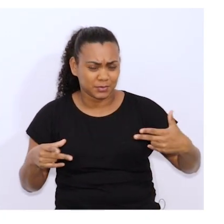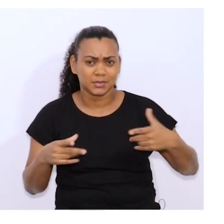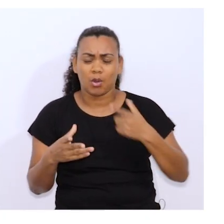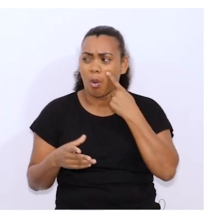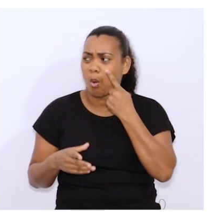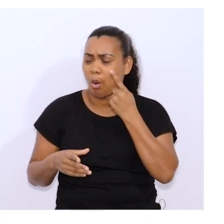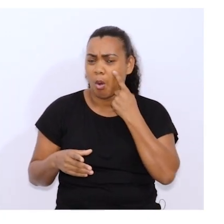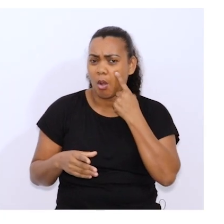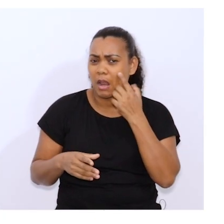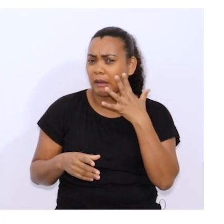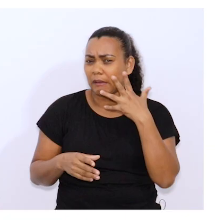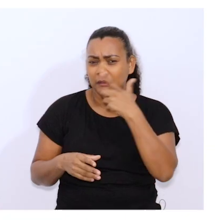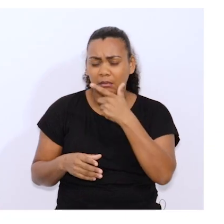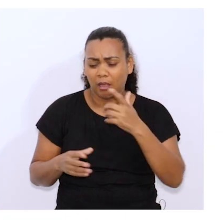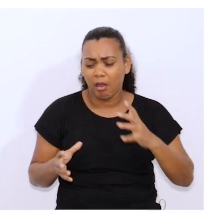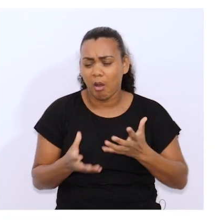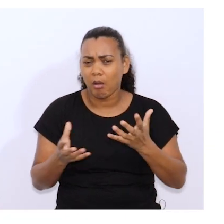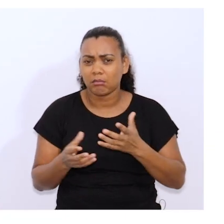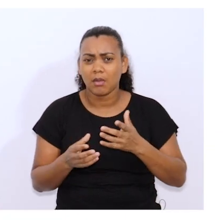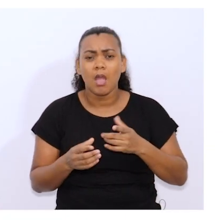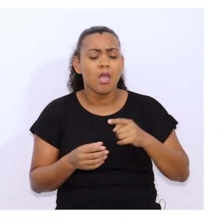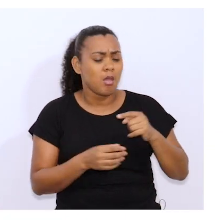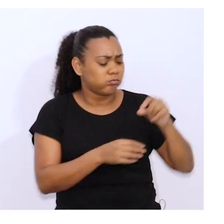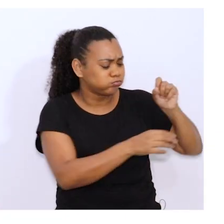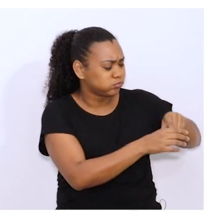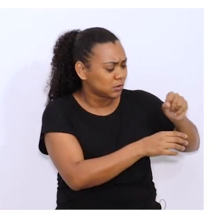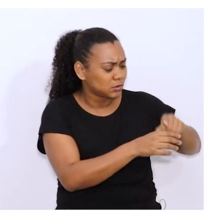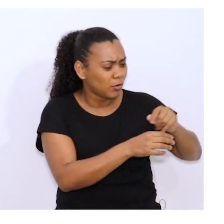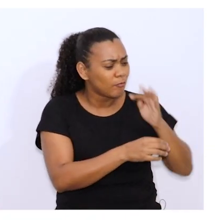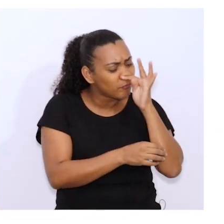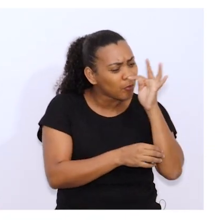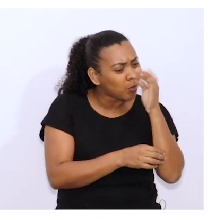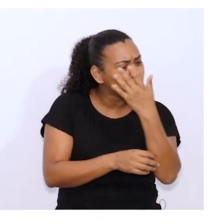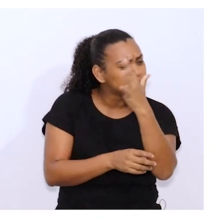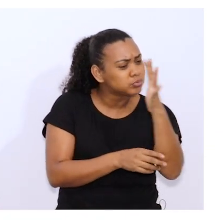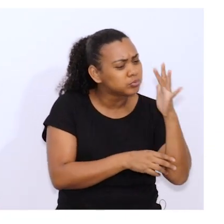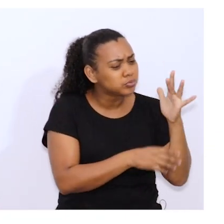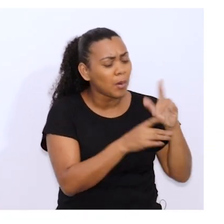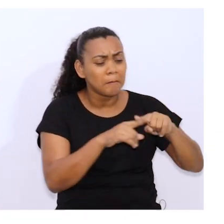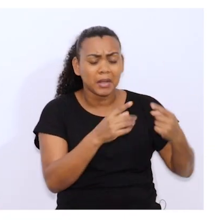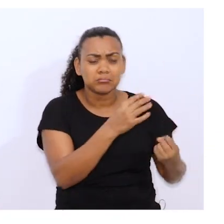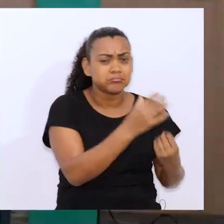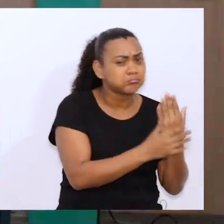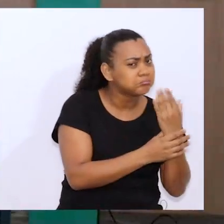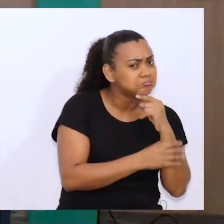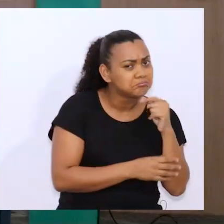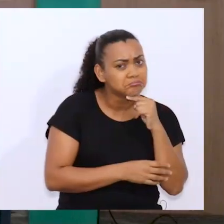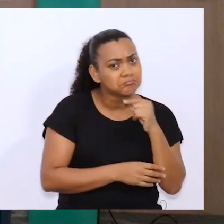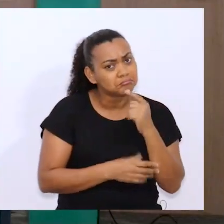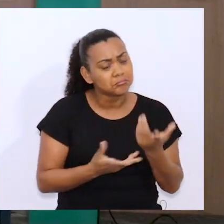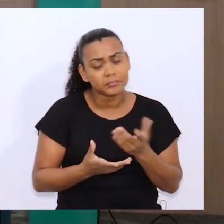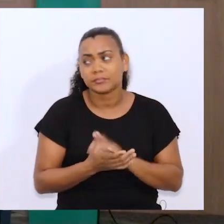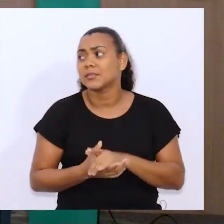linda! Plantei mais flores no jardim, mas elas não nasceram. Se